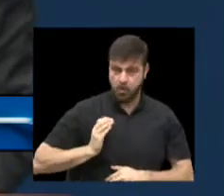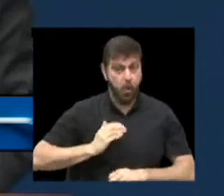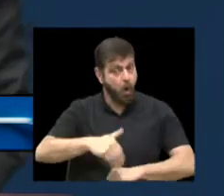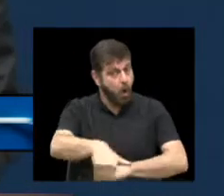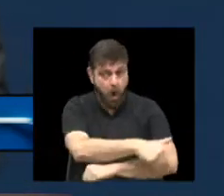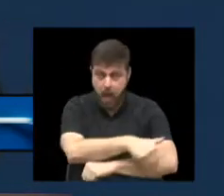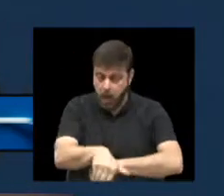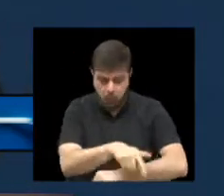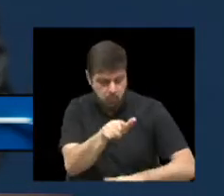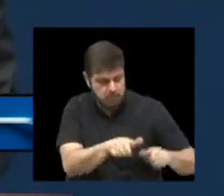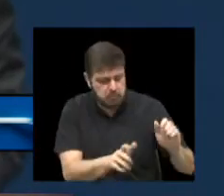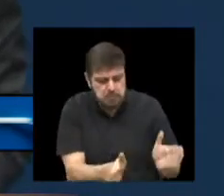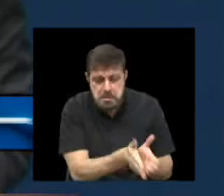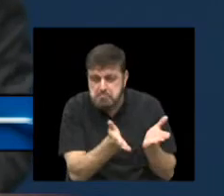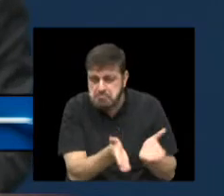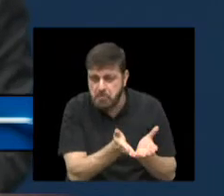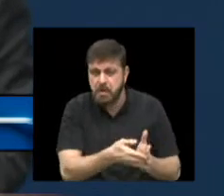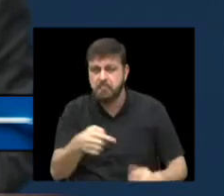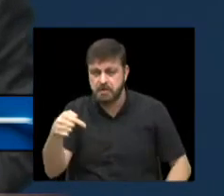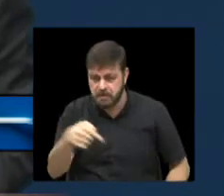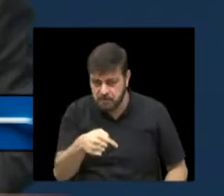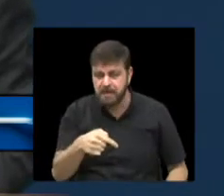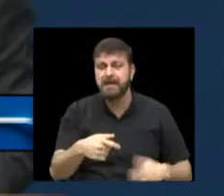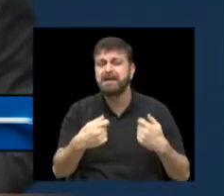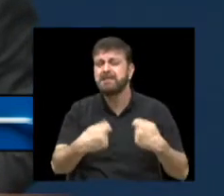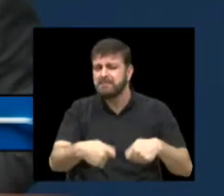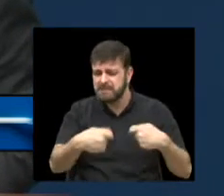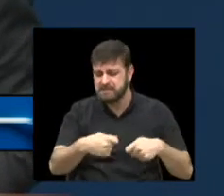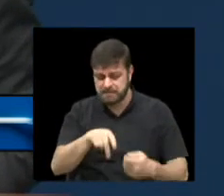rua, ele precisa, na verdade,